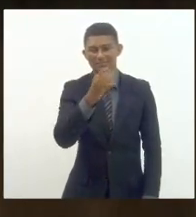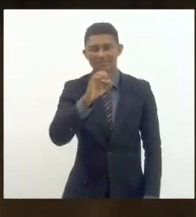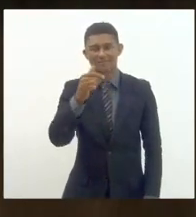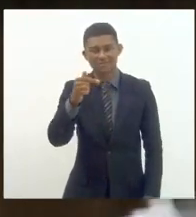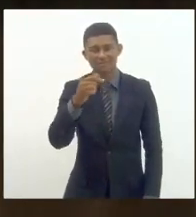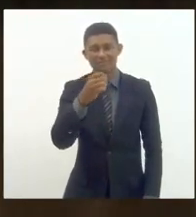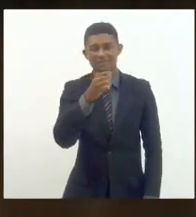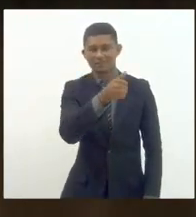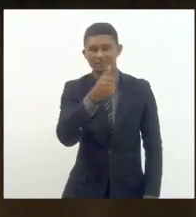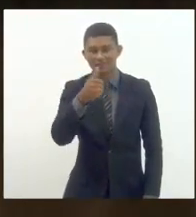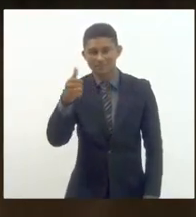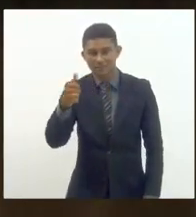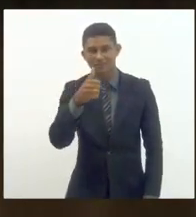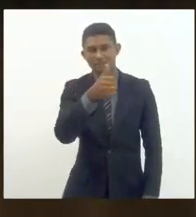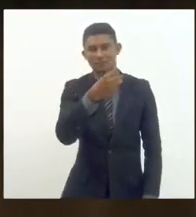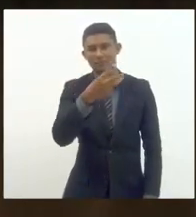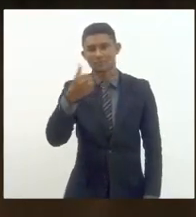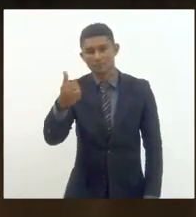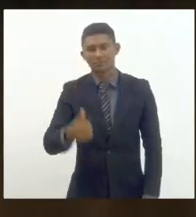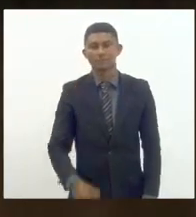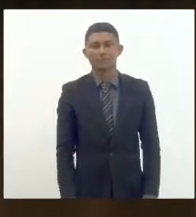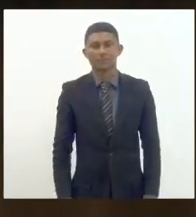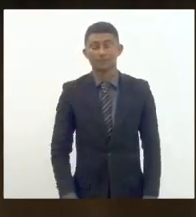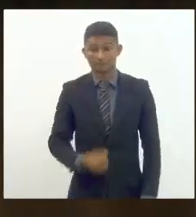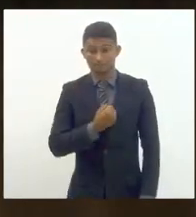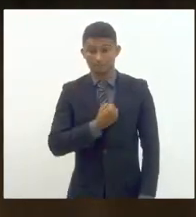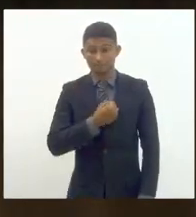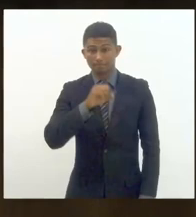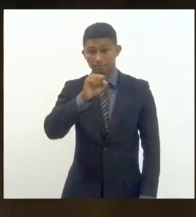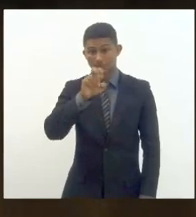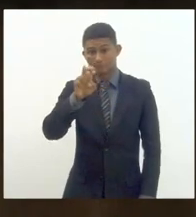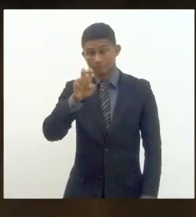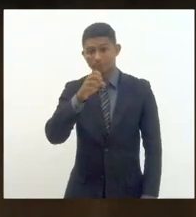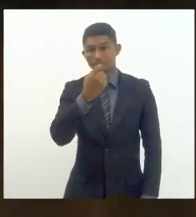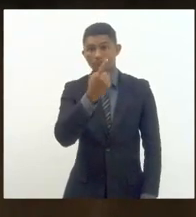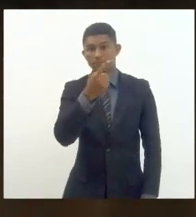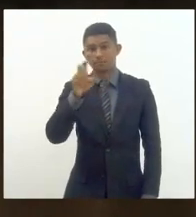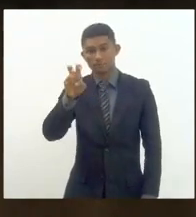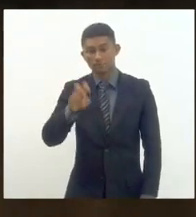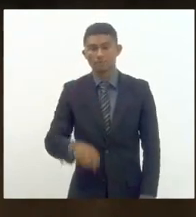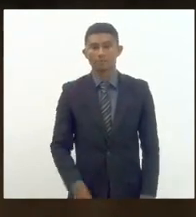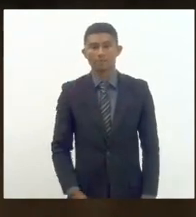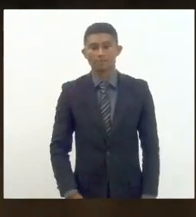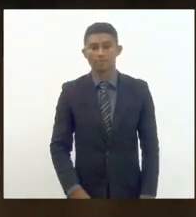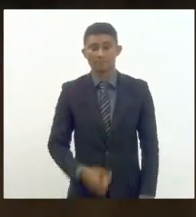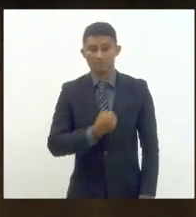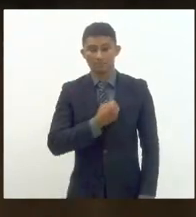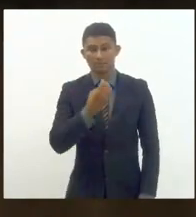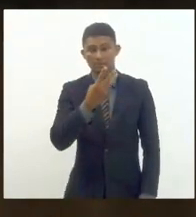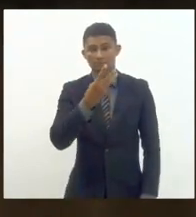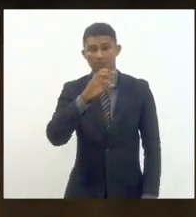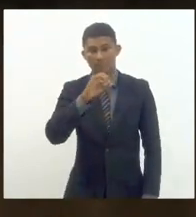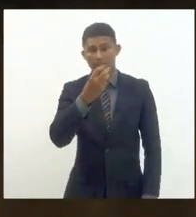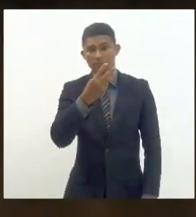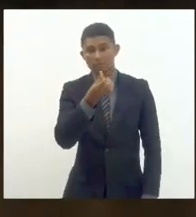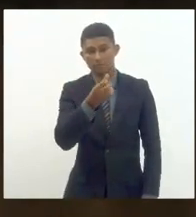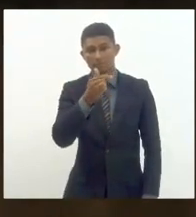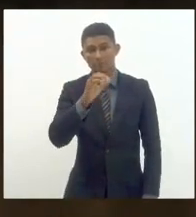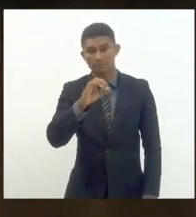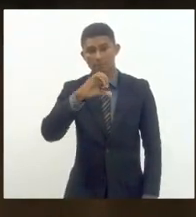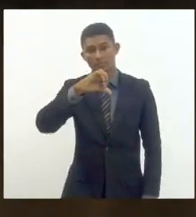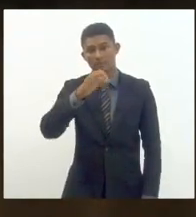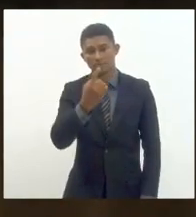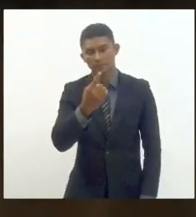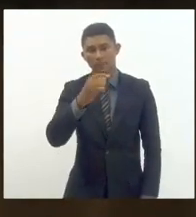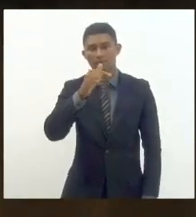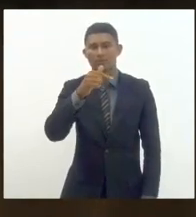108, 110, 111, 131. Números 85, 115. Números 30, 36, 70, 91,